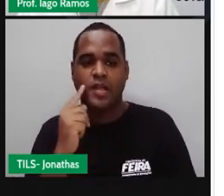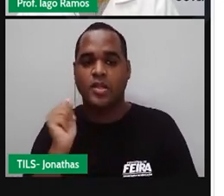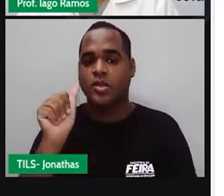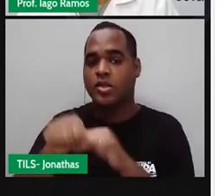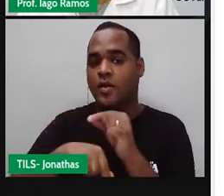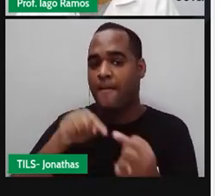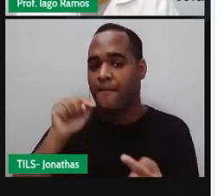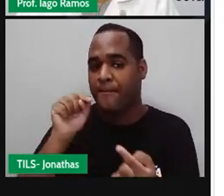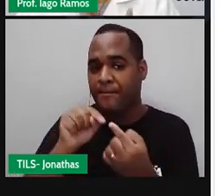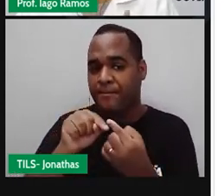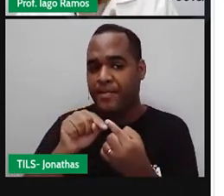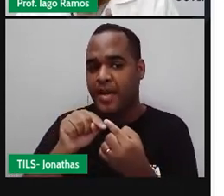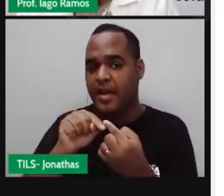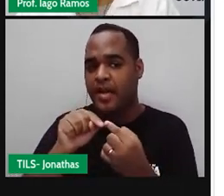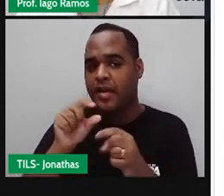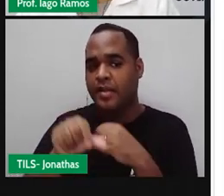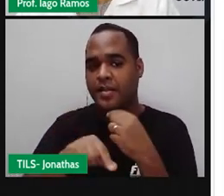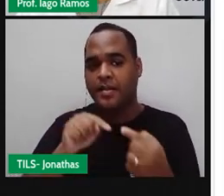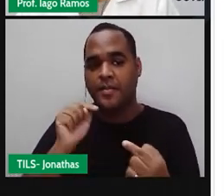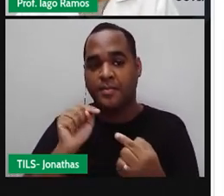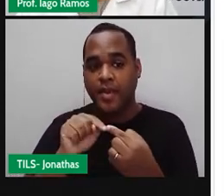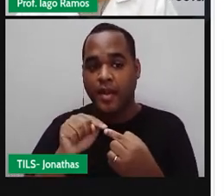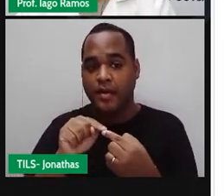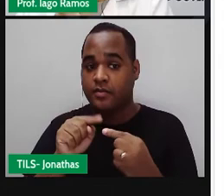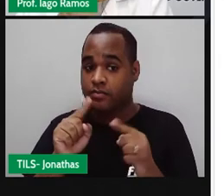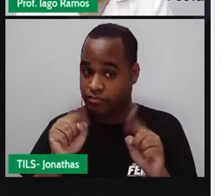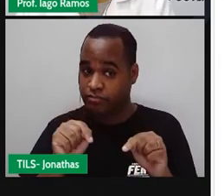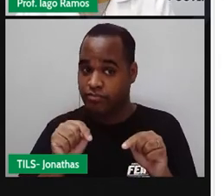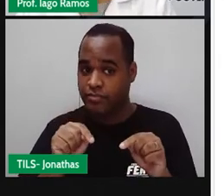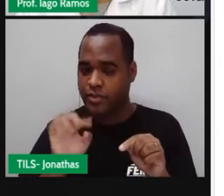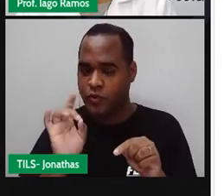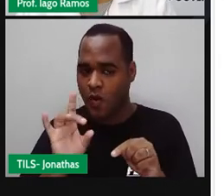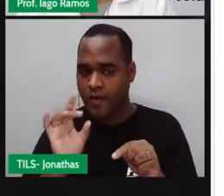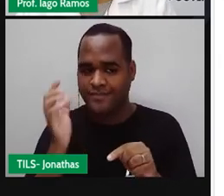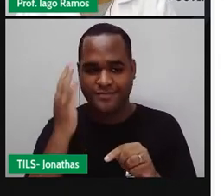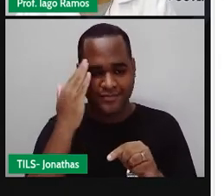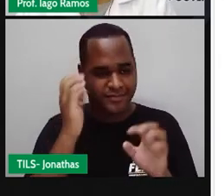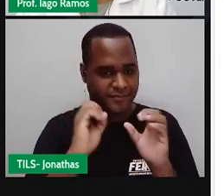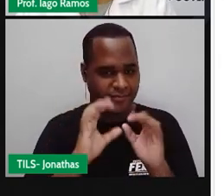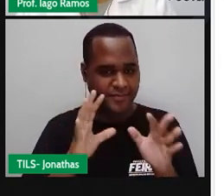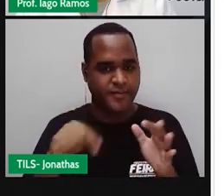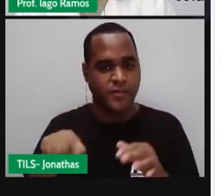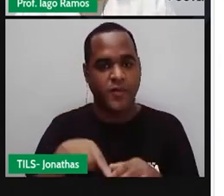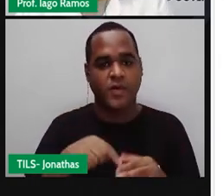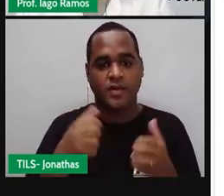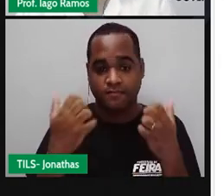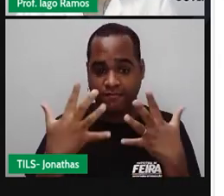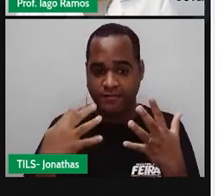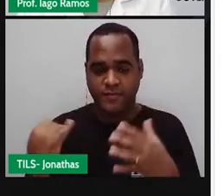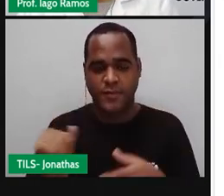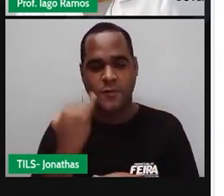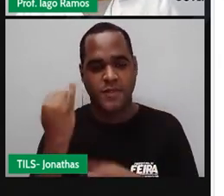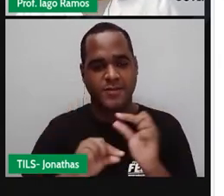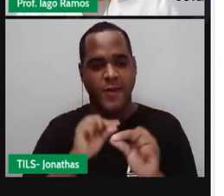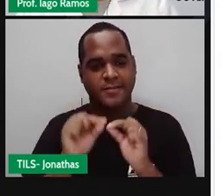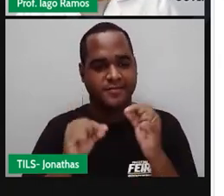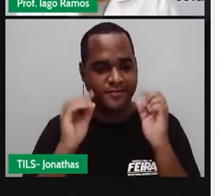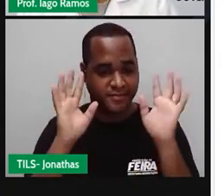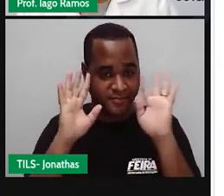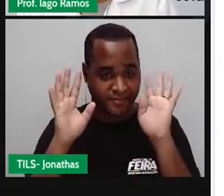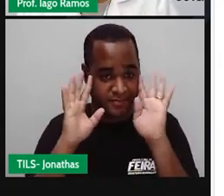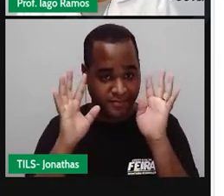fez dá uma adaptada nessa situação certo Bacana Então vamos pensar aqui comigo vamos lá